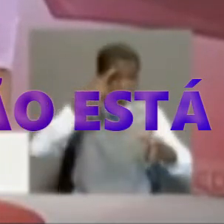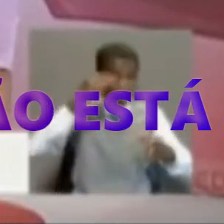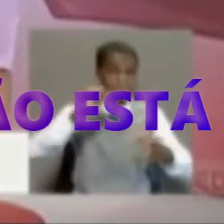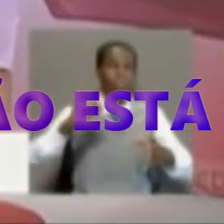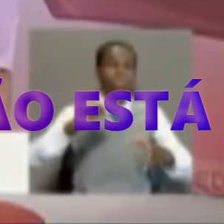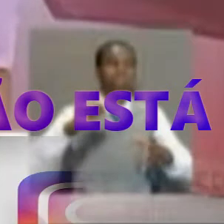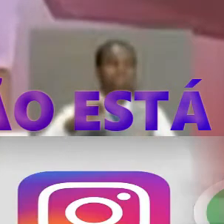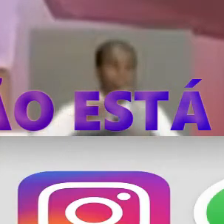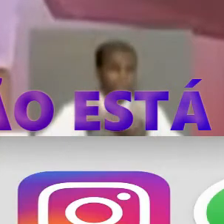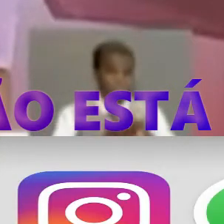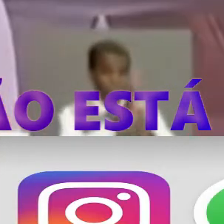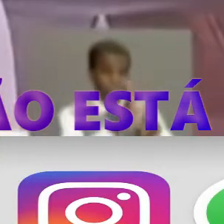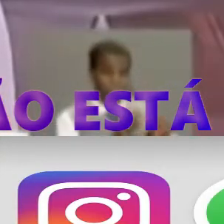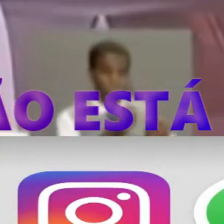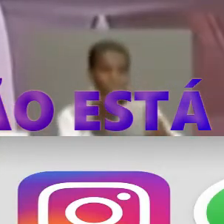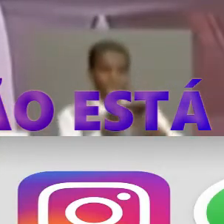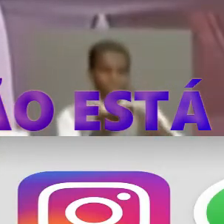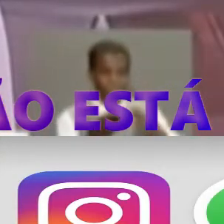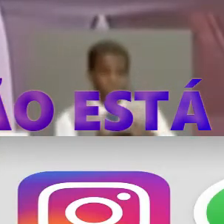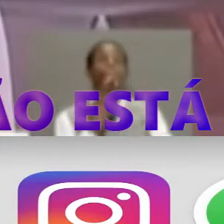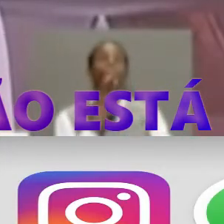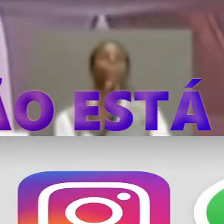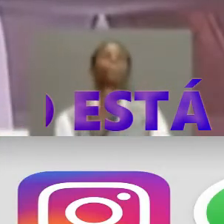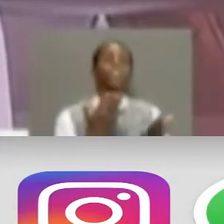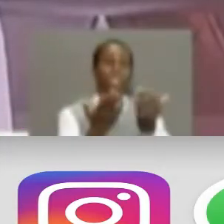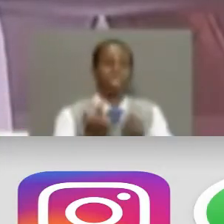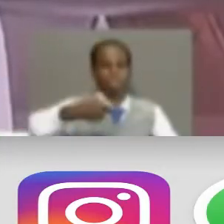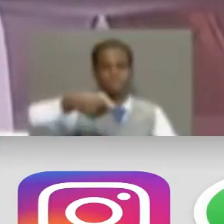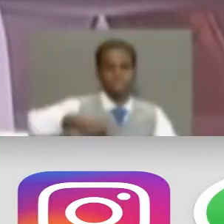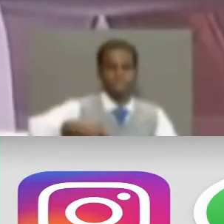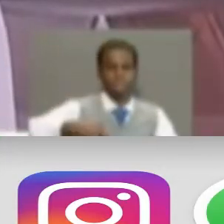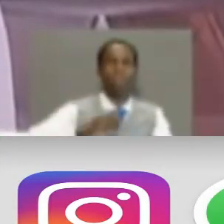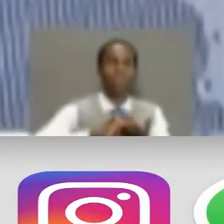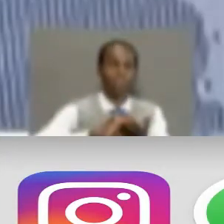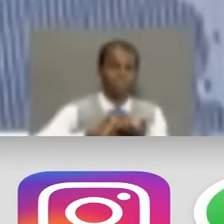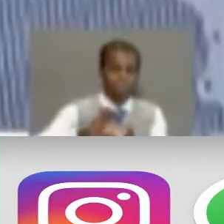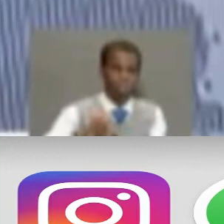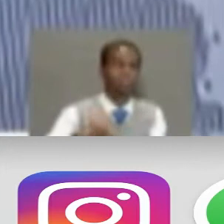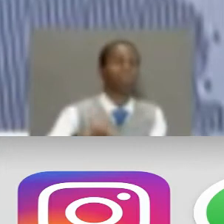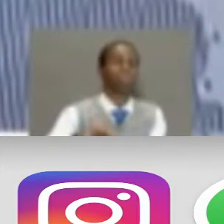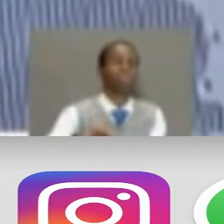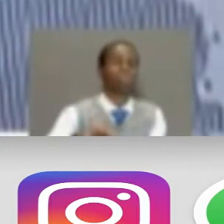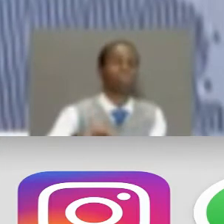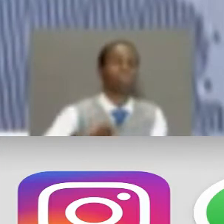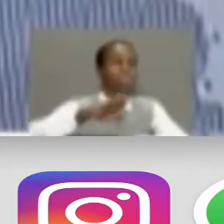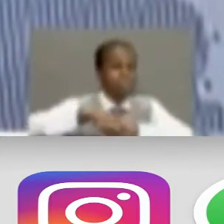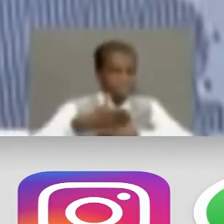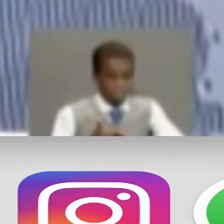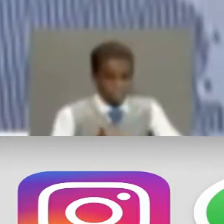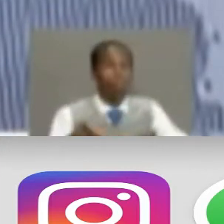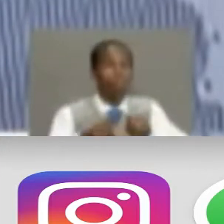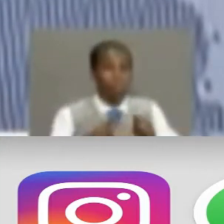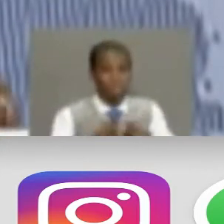a candidatura do senhor Adalberto, bem como do malogrado de feliz memória, o Raul Danda. Violação grosseira à lei dos